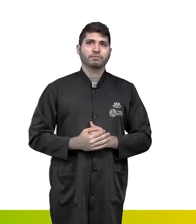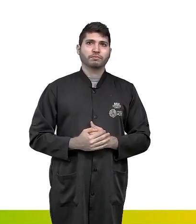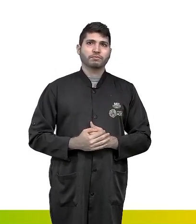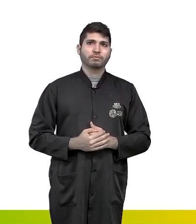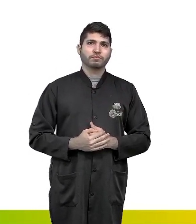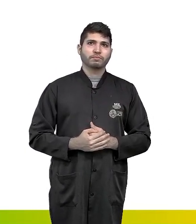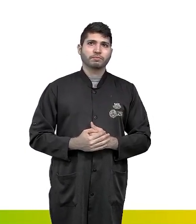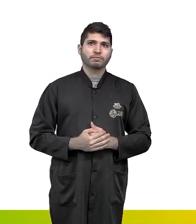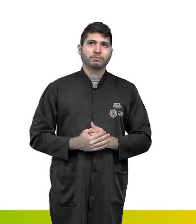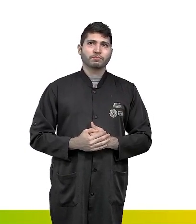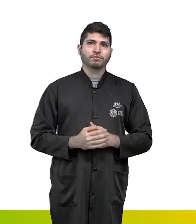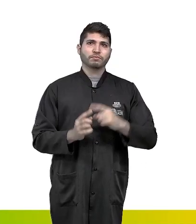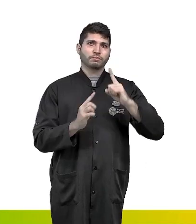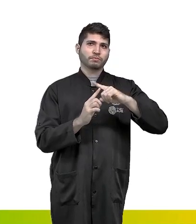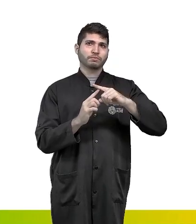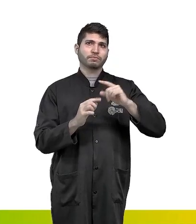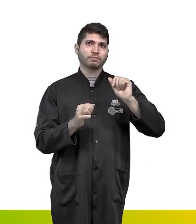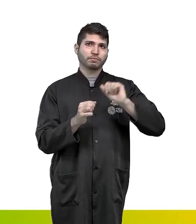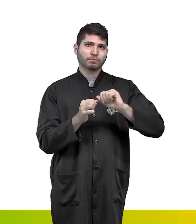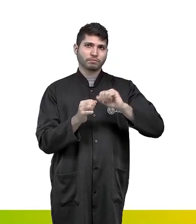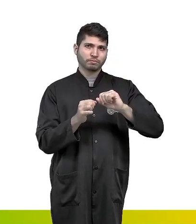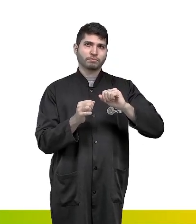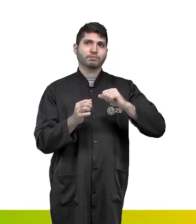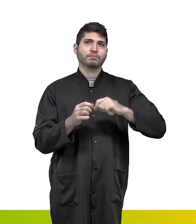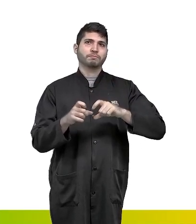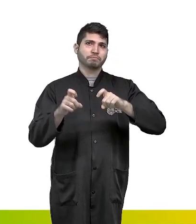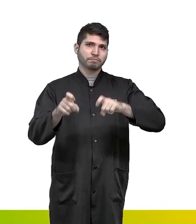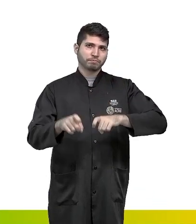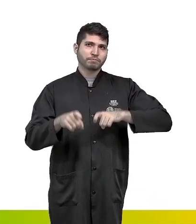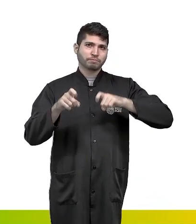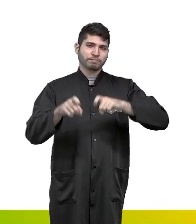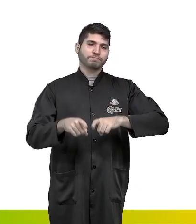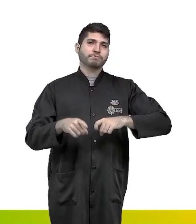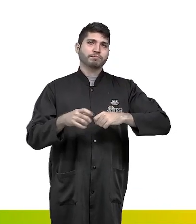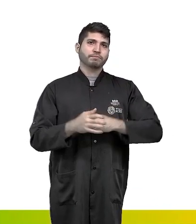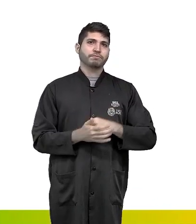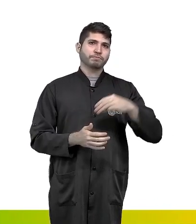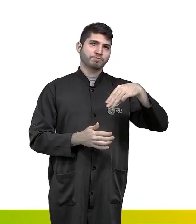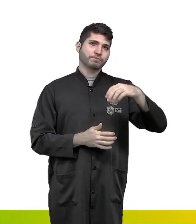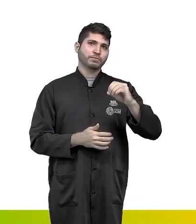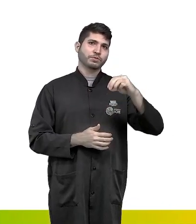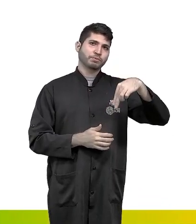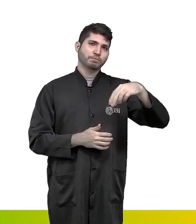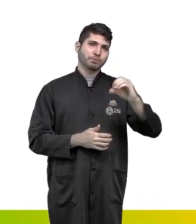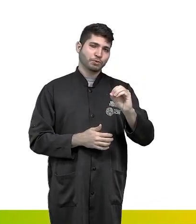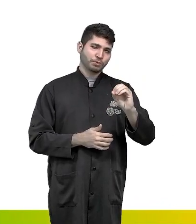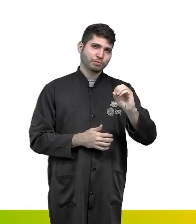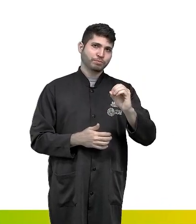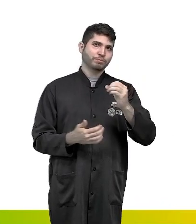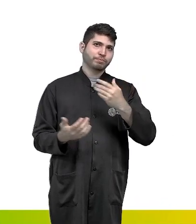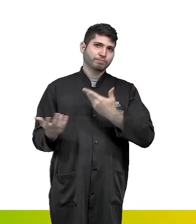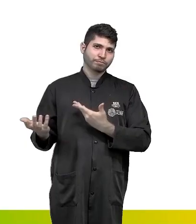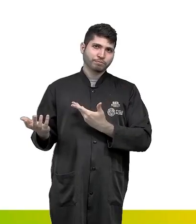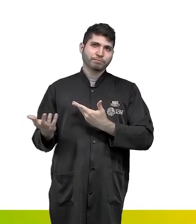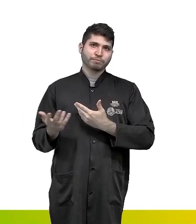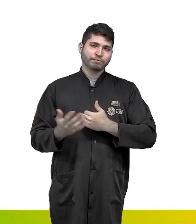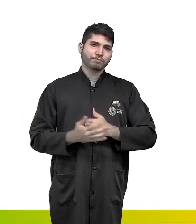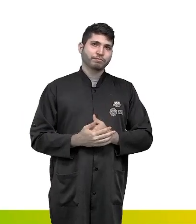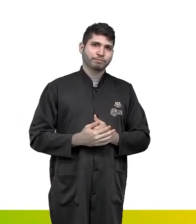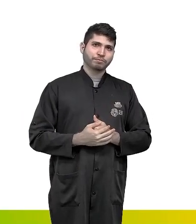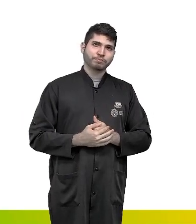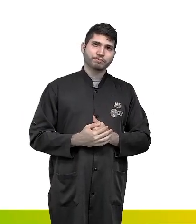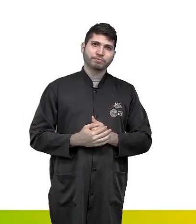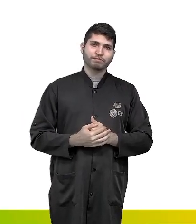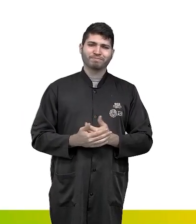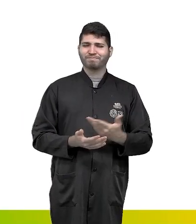Nós temos um modelo produtivo do agronegócio, a monocultura, e essa monocultura aqui ela existe